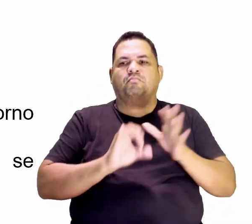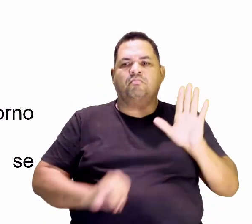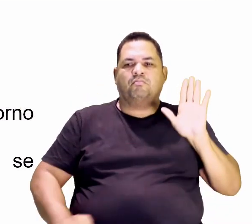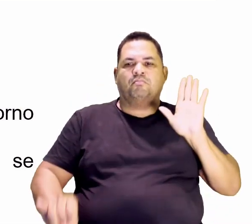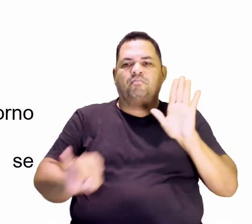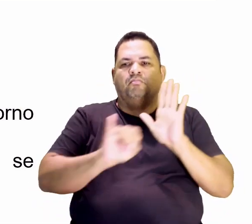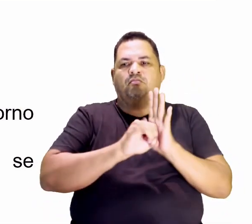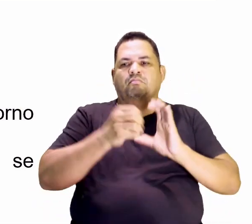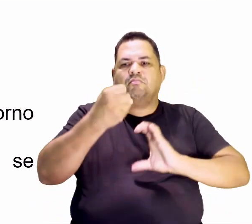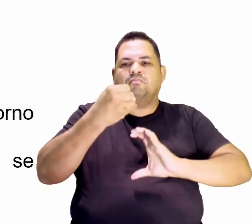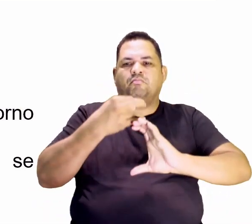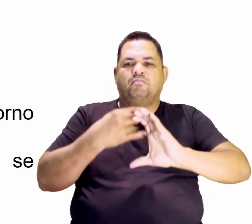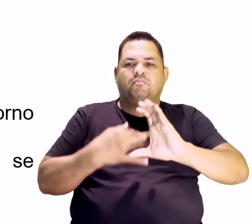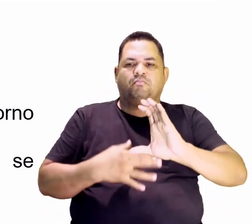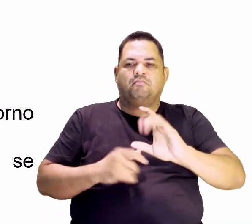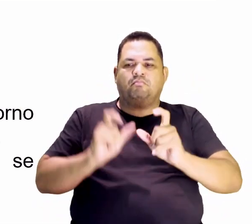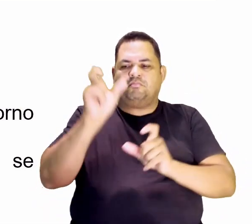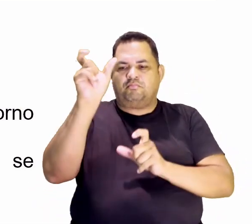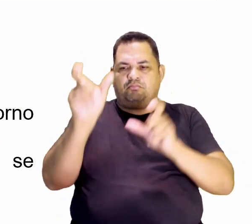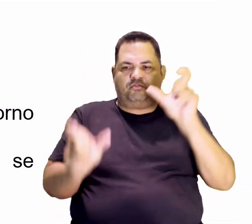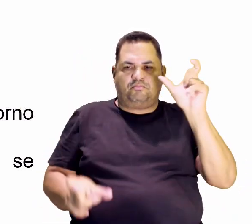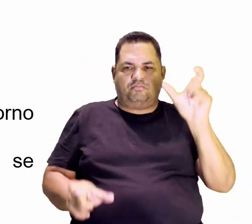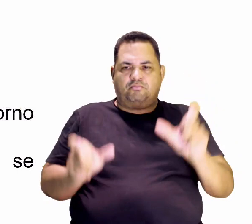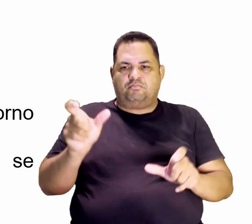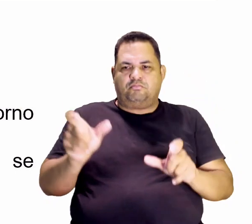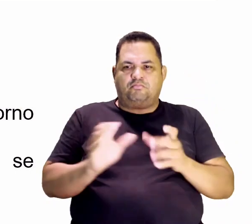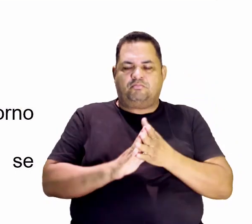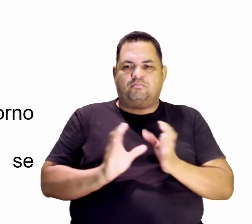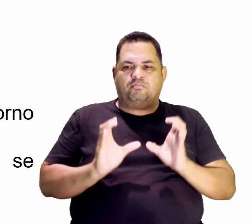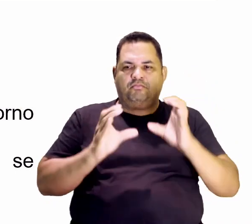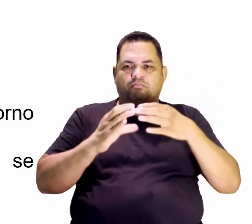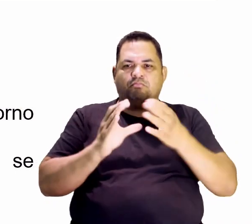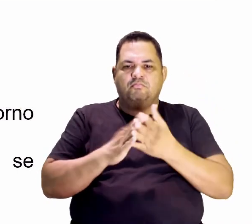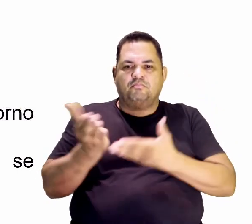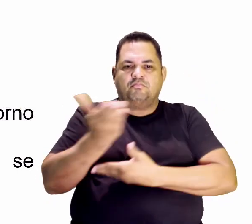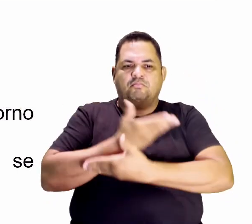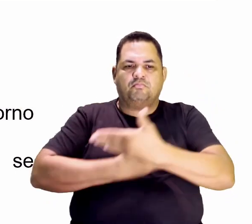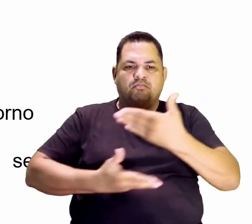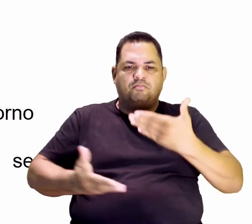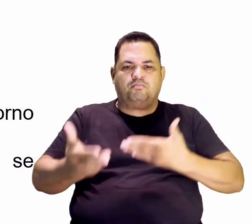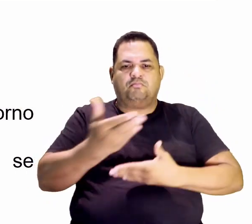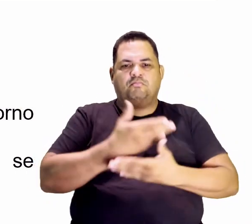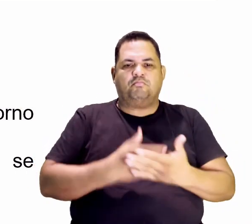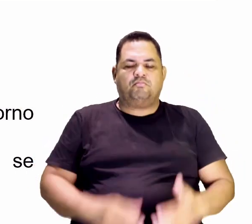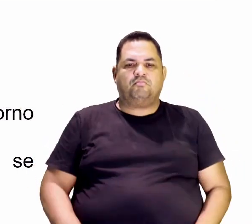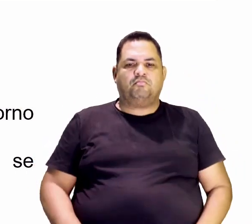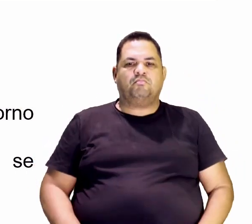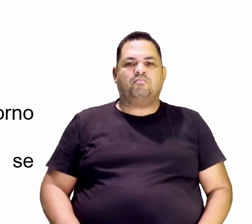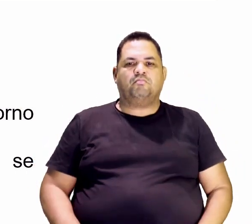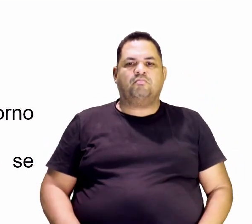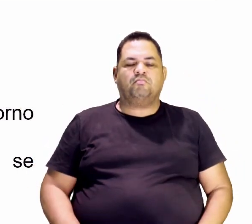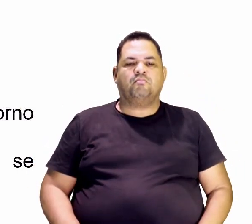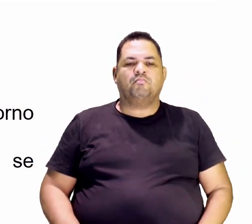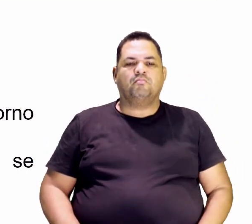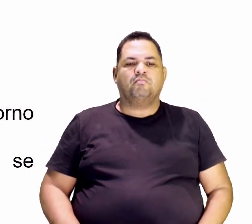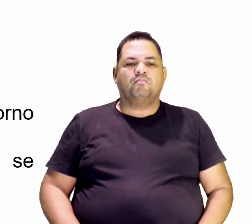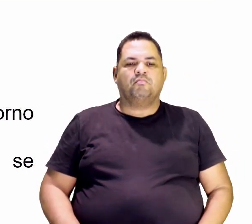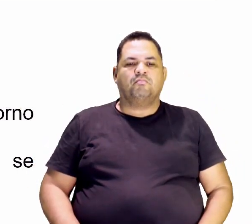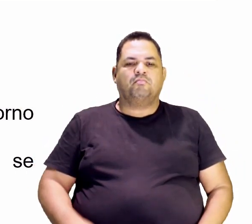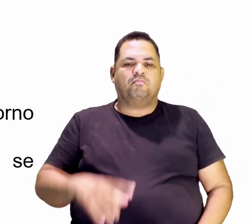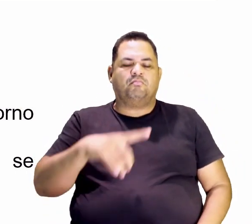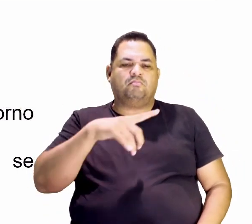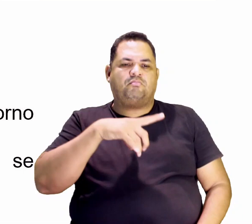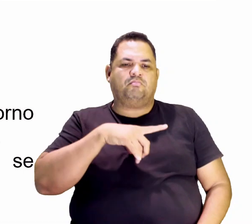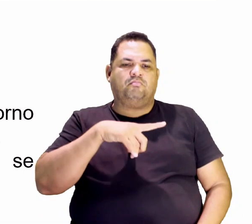ou características que os indivíduos de determinado grupo compartilham, tá? Aí você percebe, por